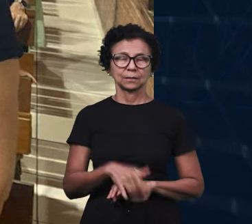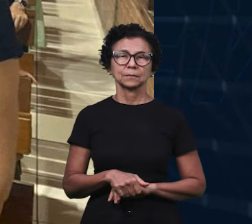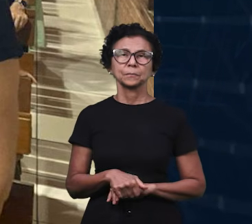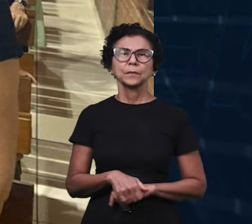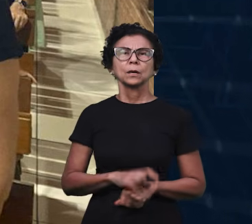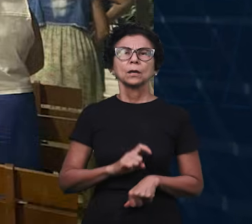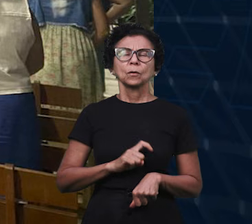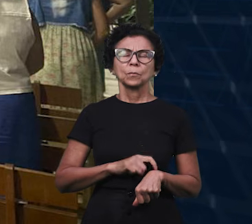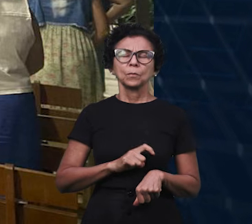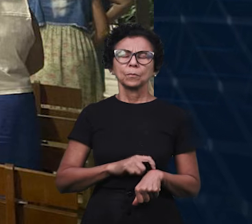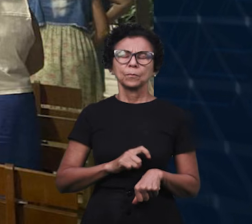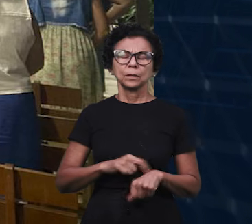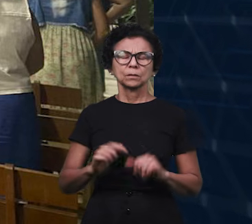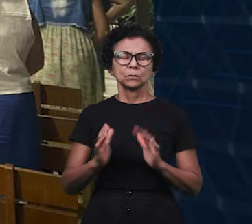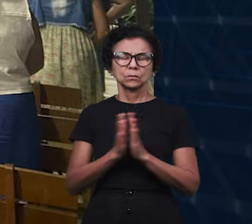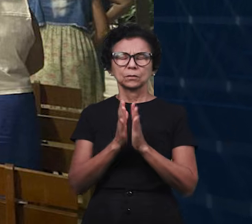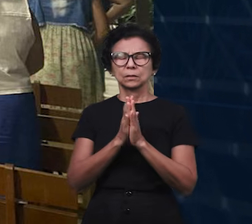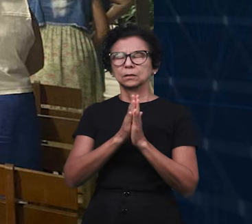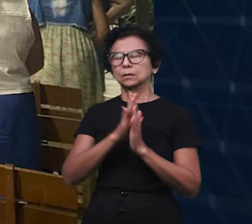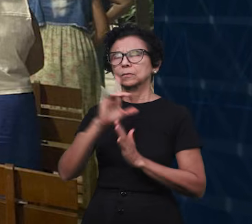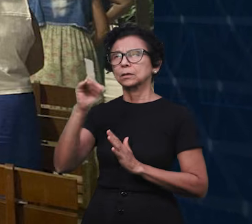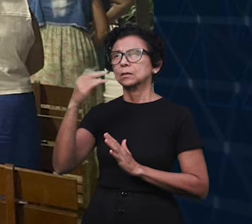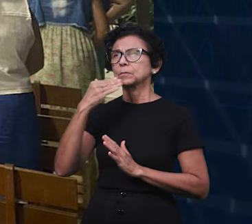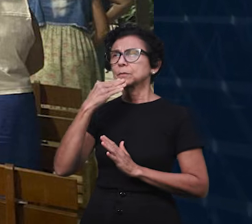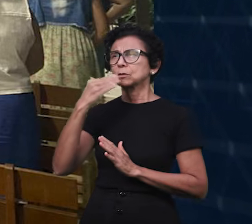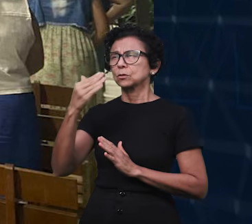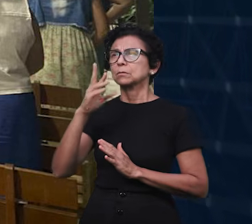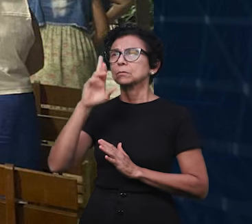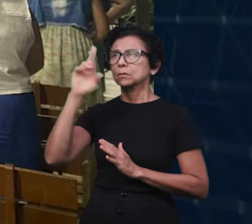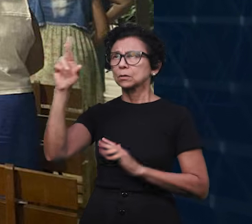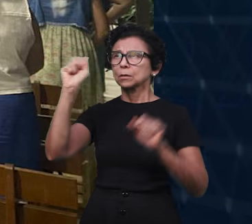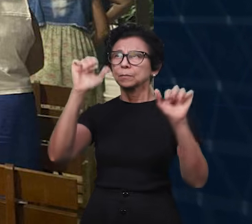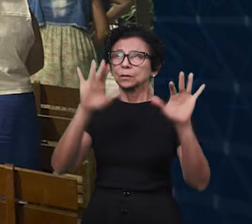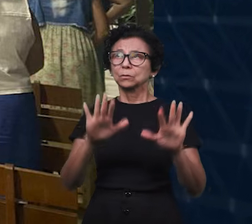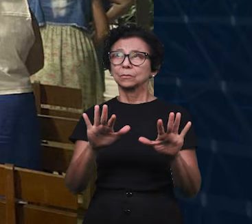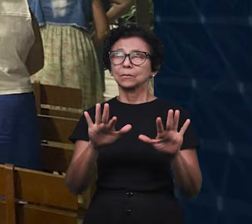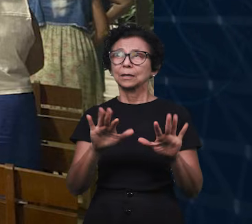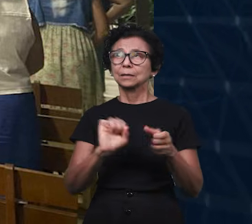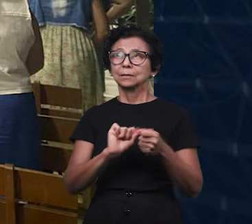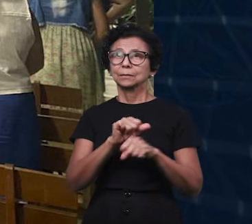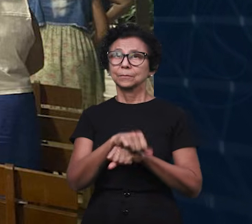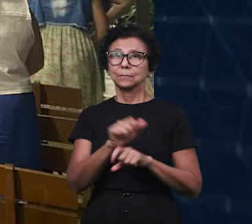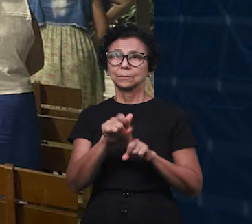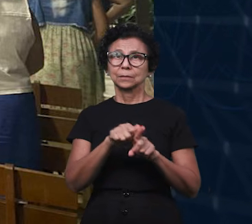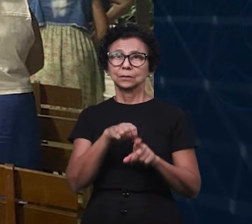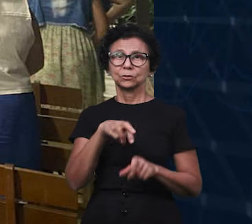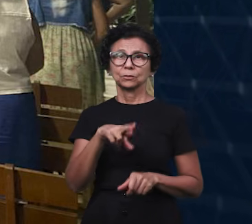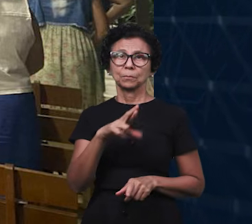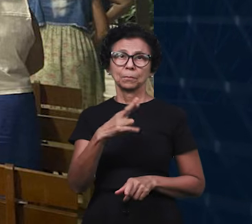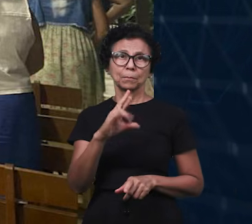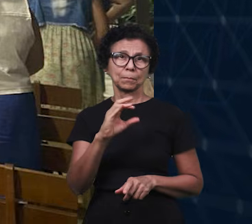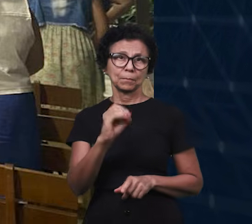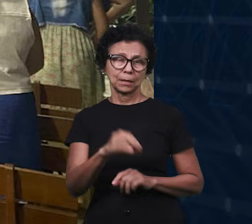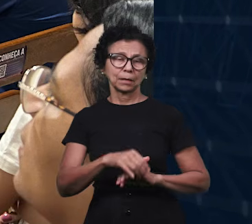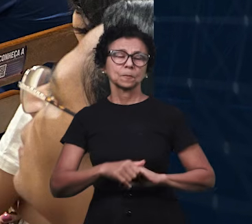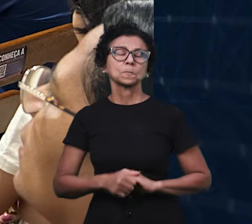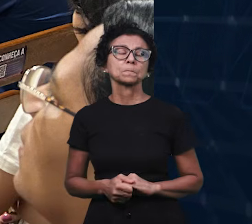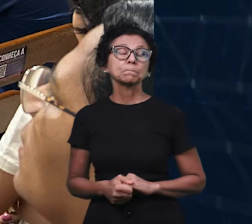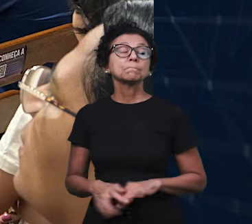um momento de orientação e busca ao Senhor em favor dos seminários das crianças que acontecerá nesse mês de